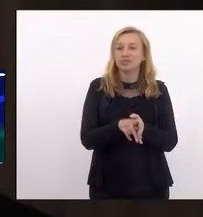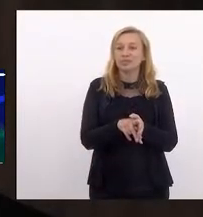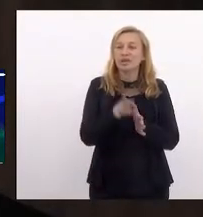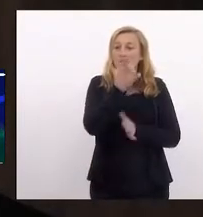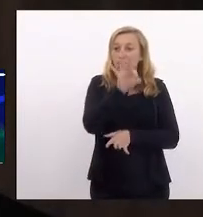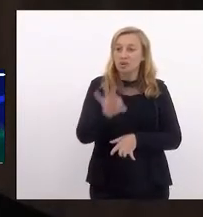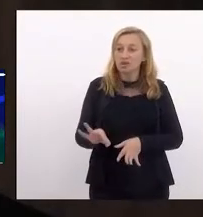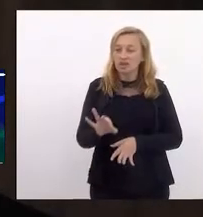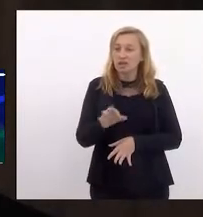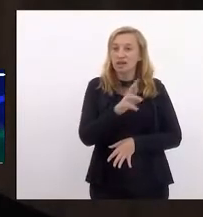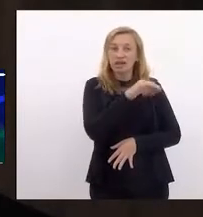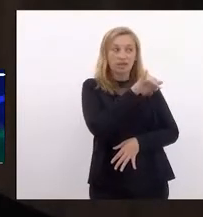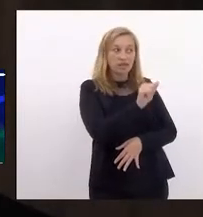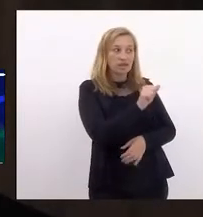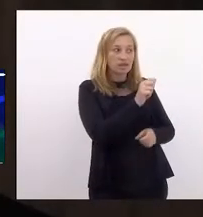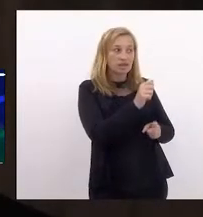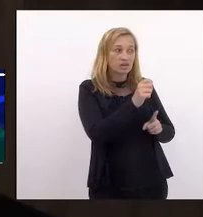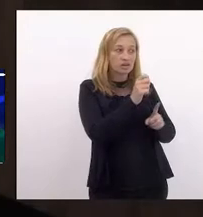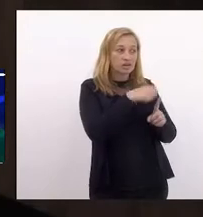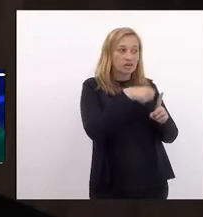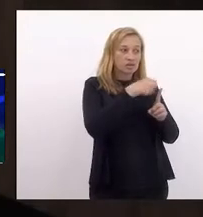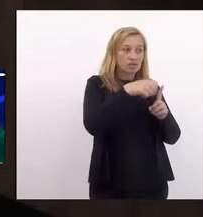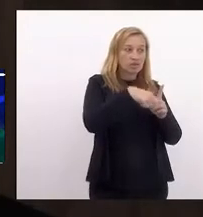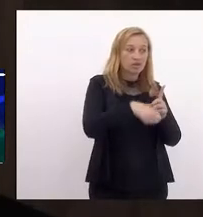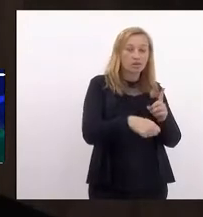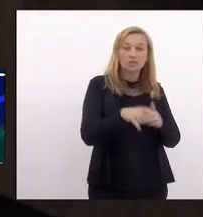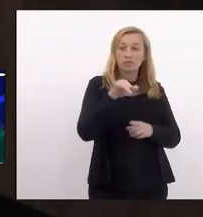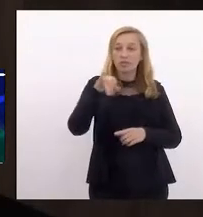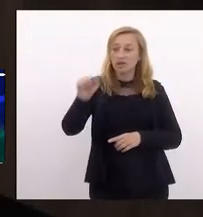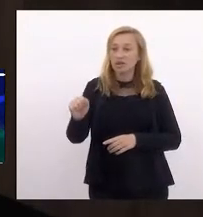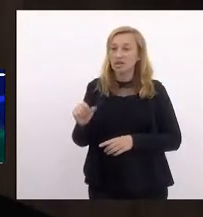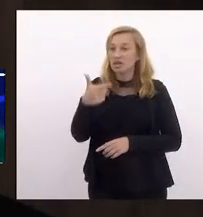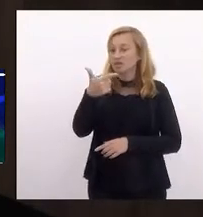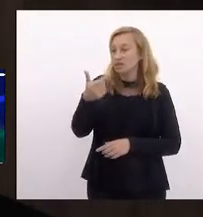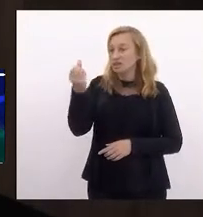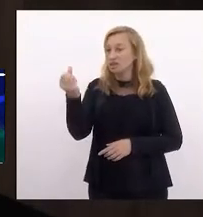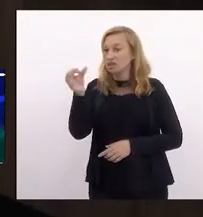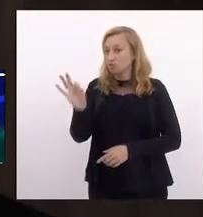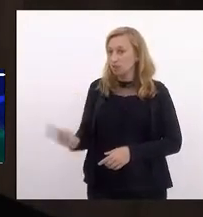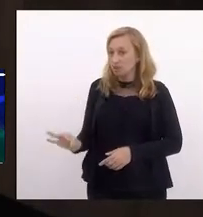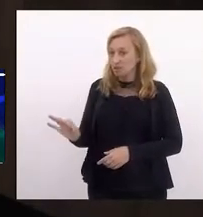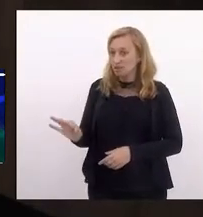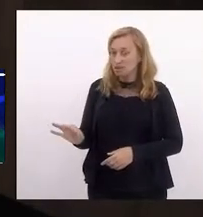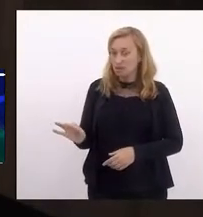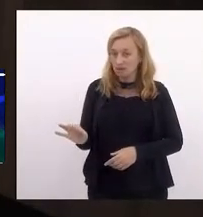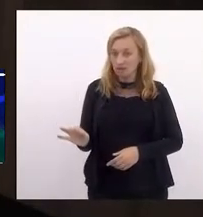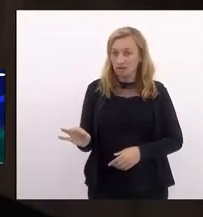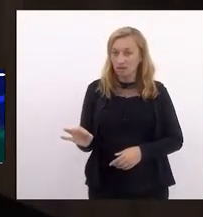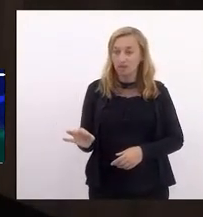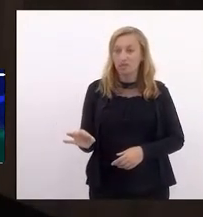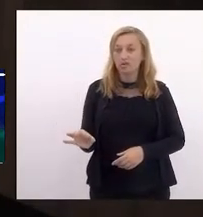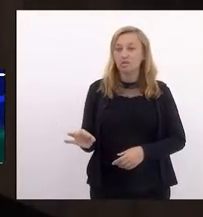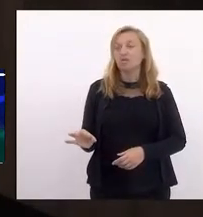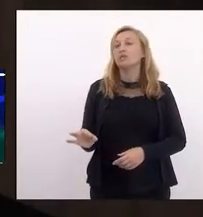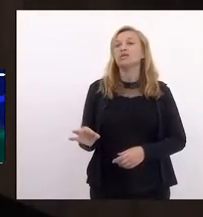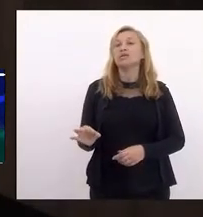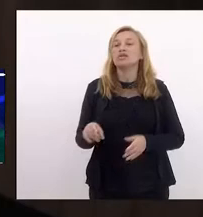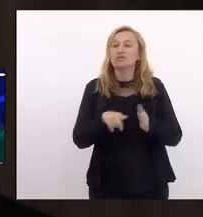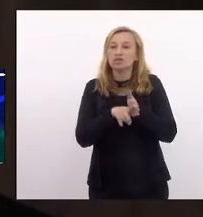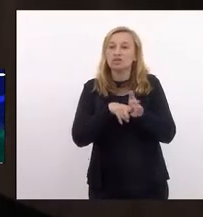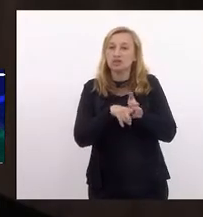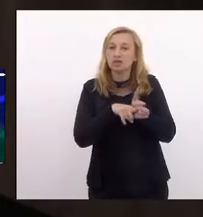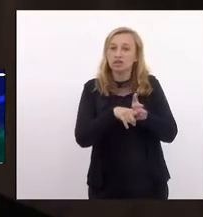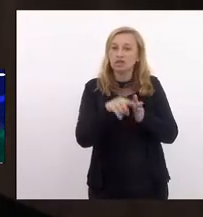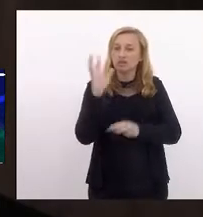percentual da receita mensal o que vai para o ideia 26 por cento coerente com que não é um sou para